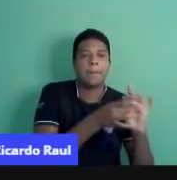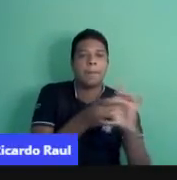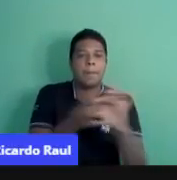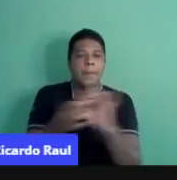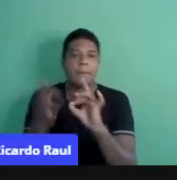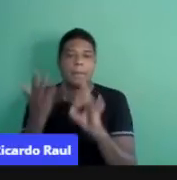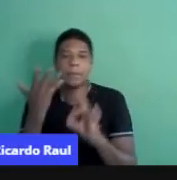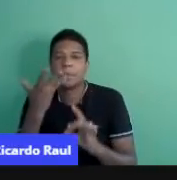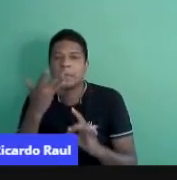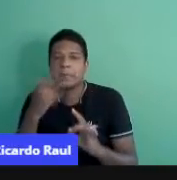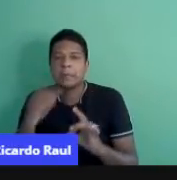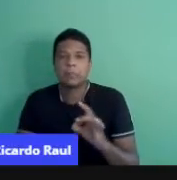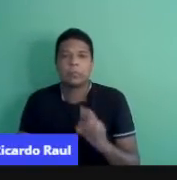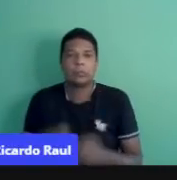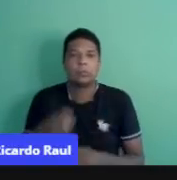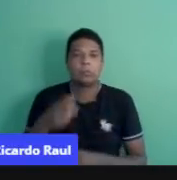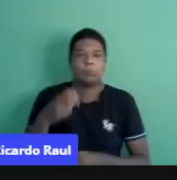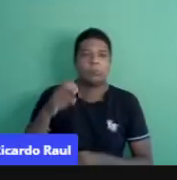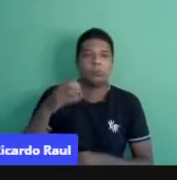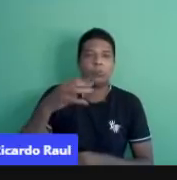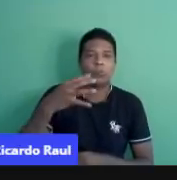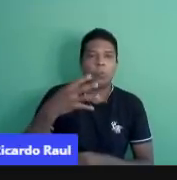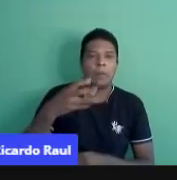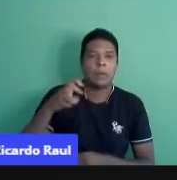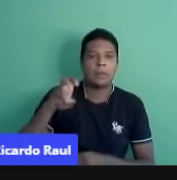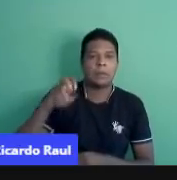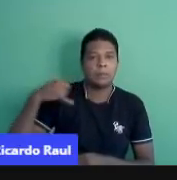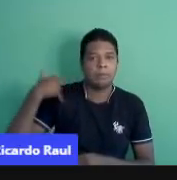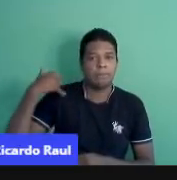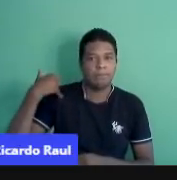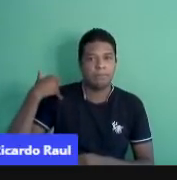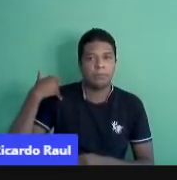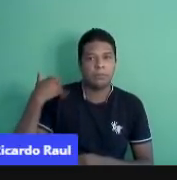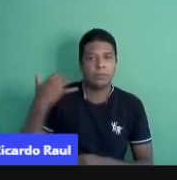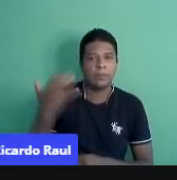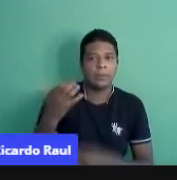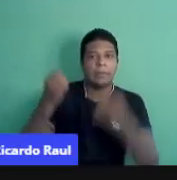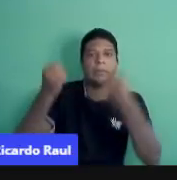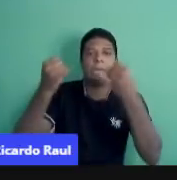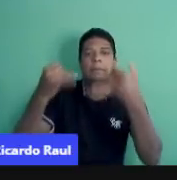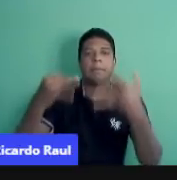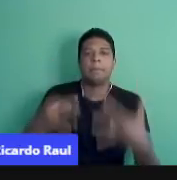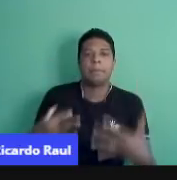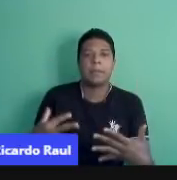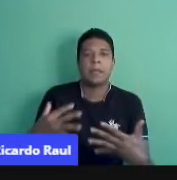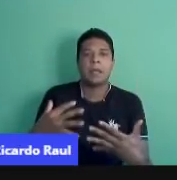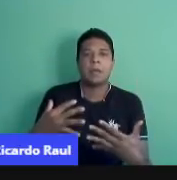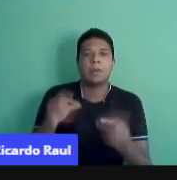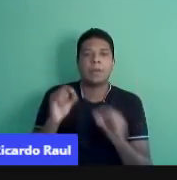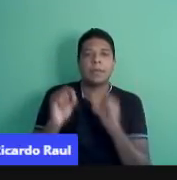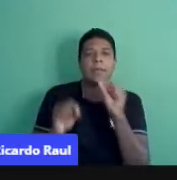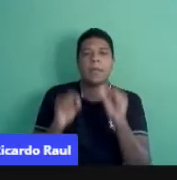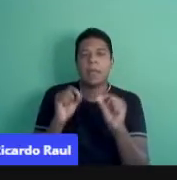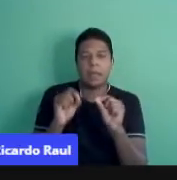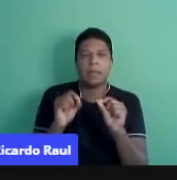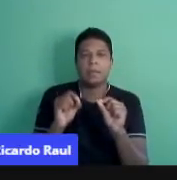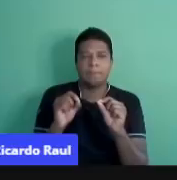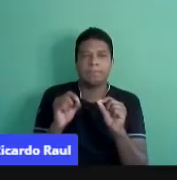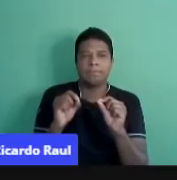criança de 4, 5 anos. Eu não posso querer explicar o que